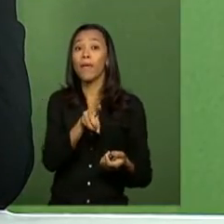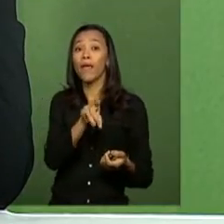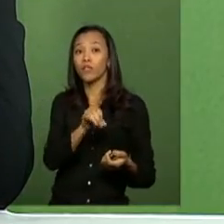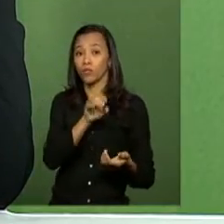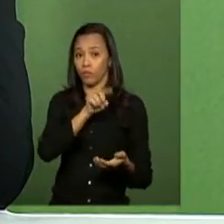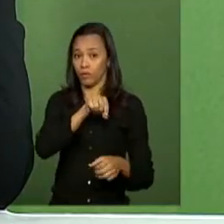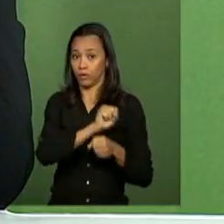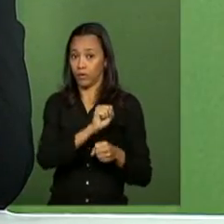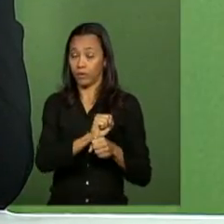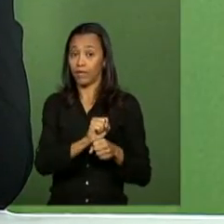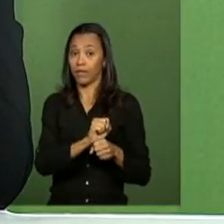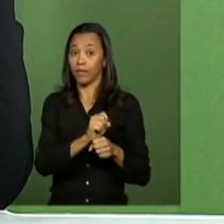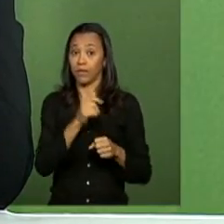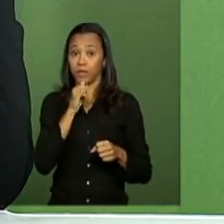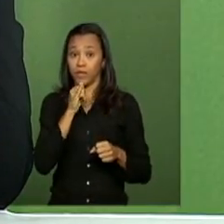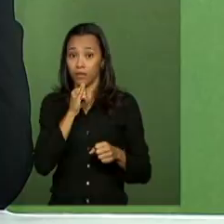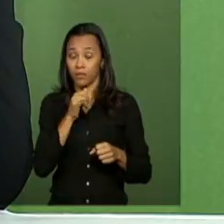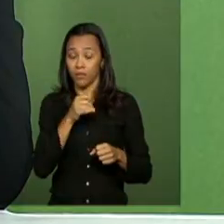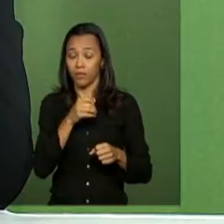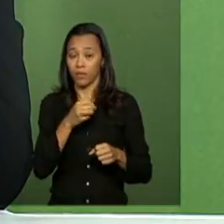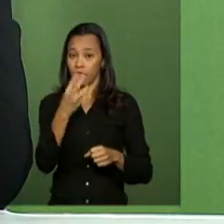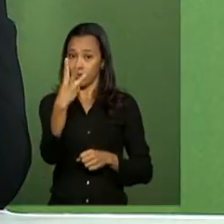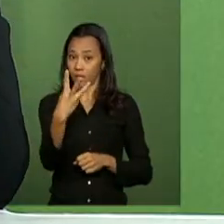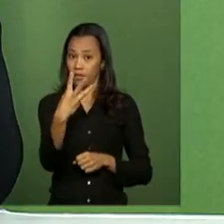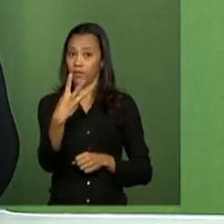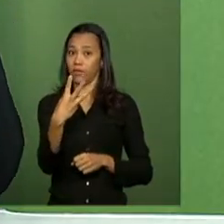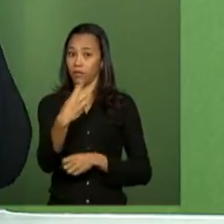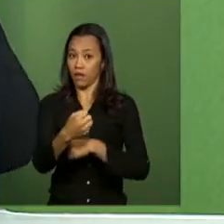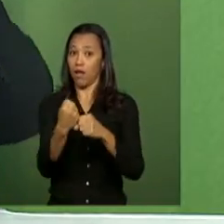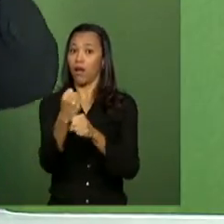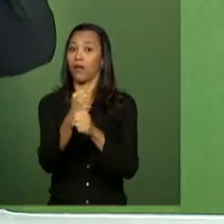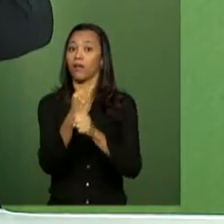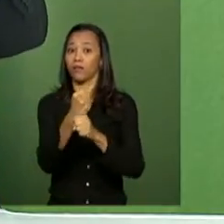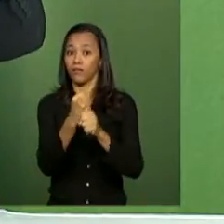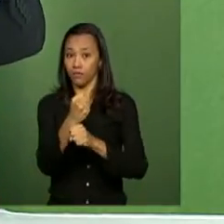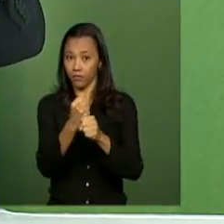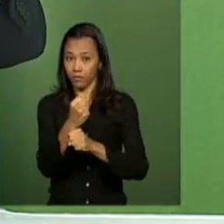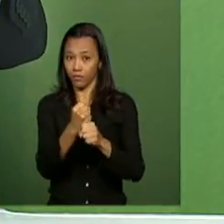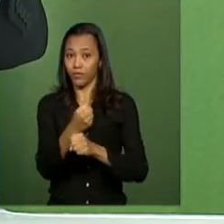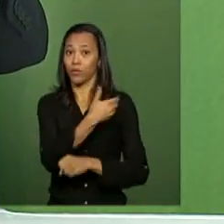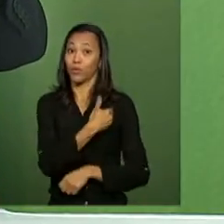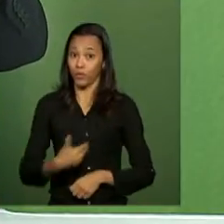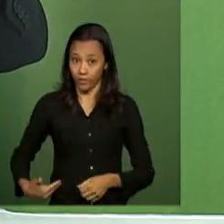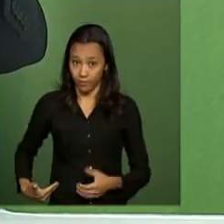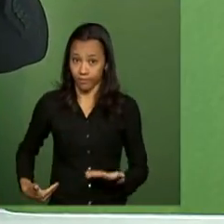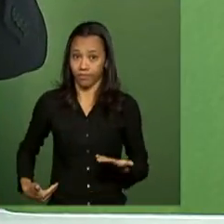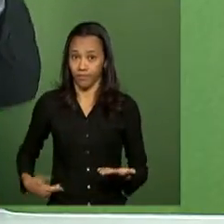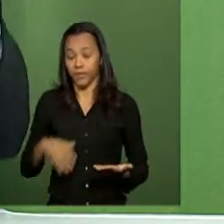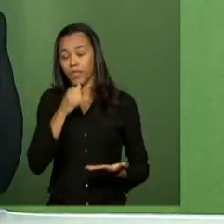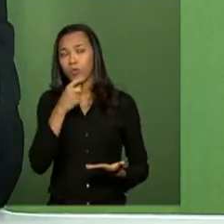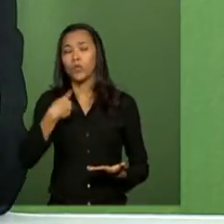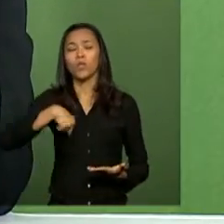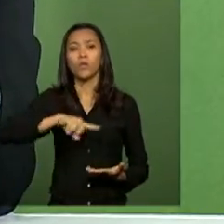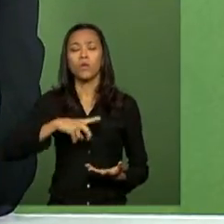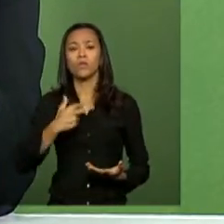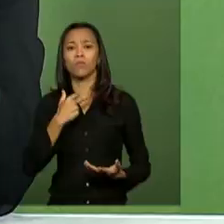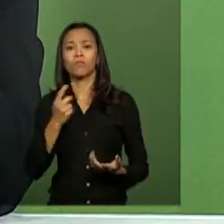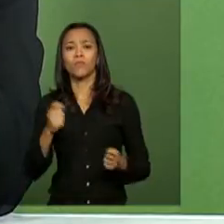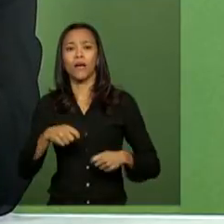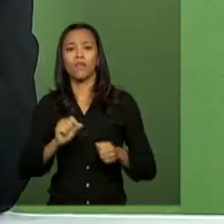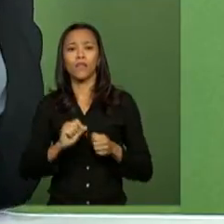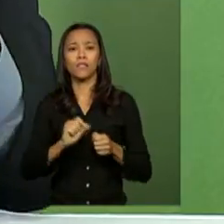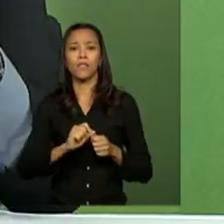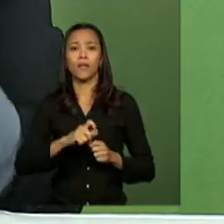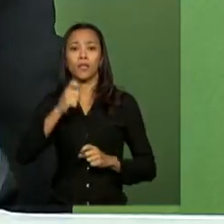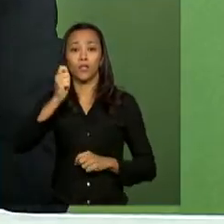três anos de governo são quatro não tenho que olhar em três anos o que nós podemos fazer a cada